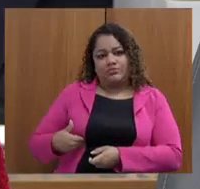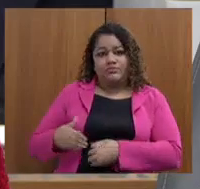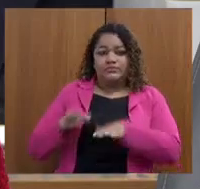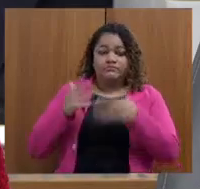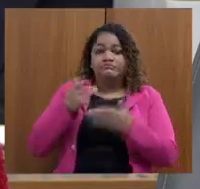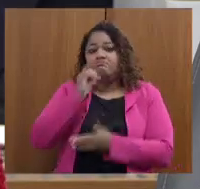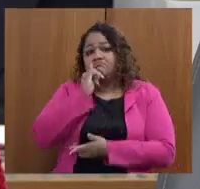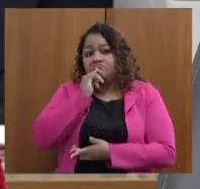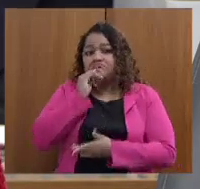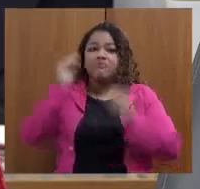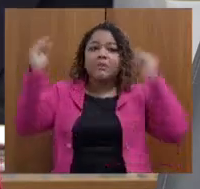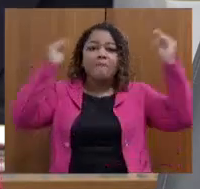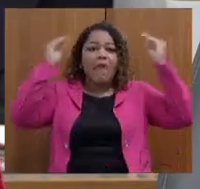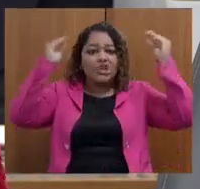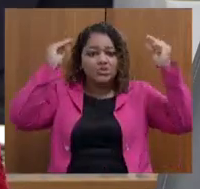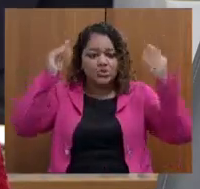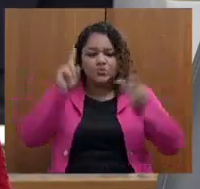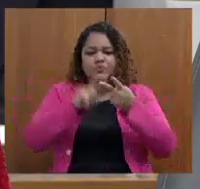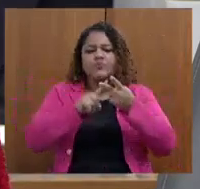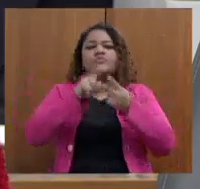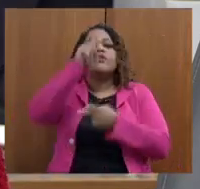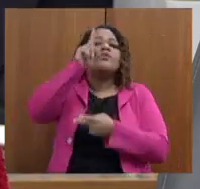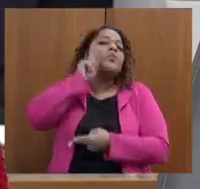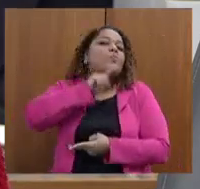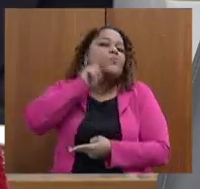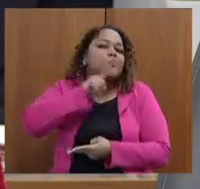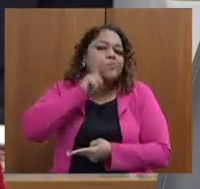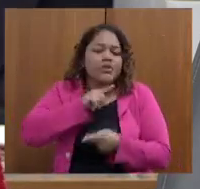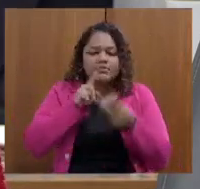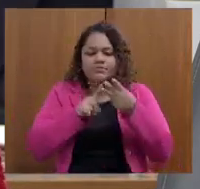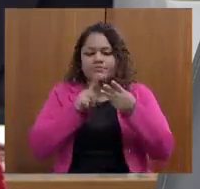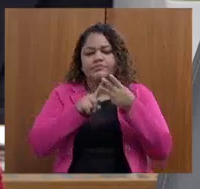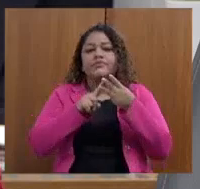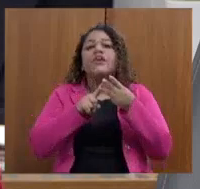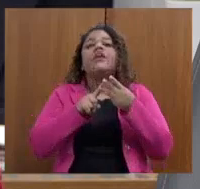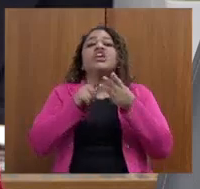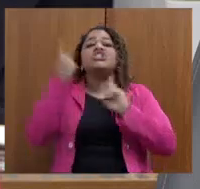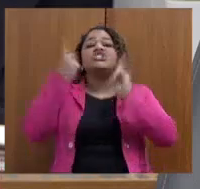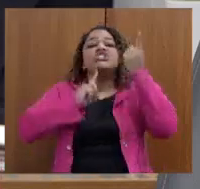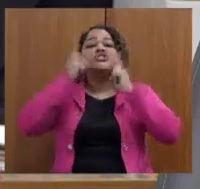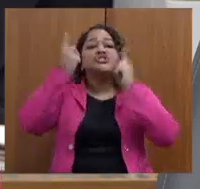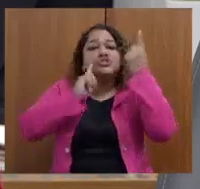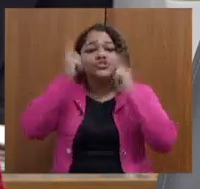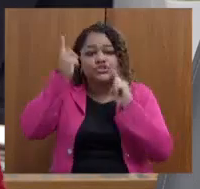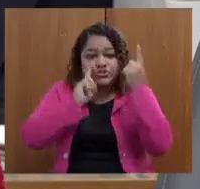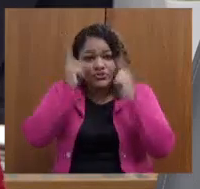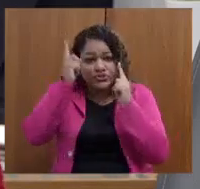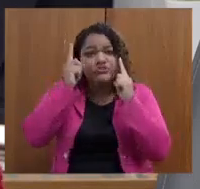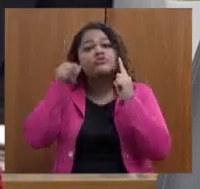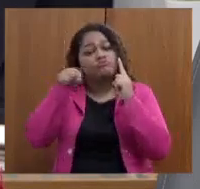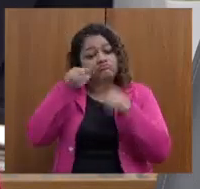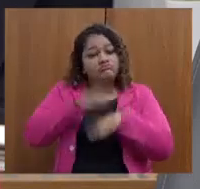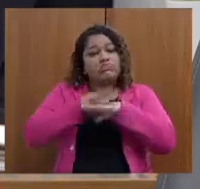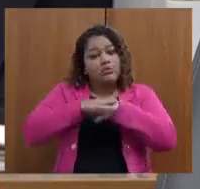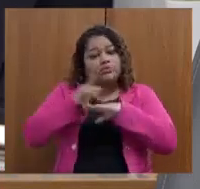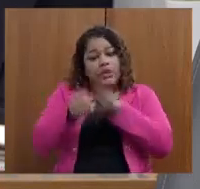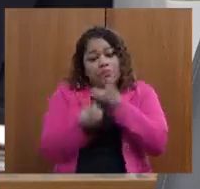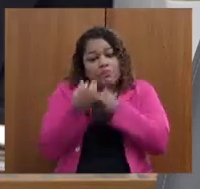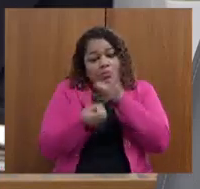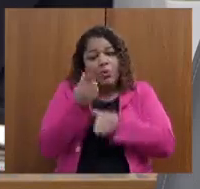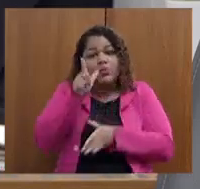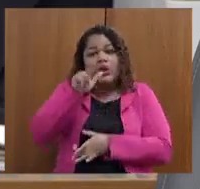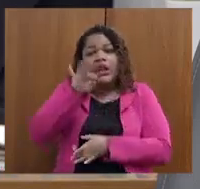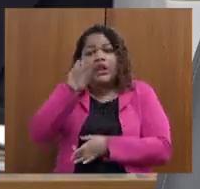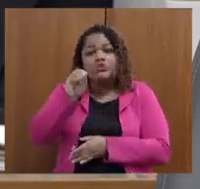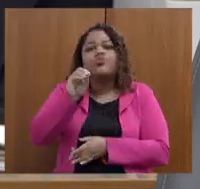pegarmos o Chile eu tava verificando agora né um grande produtor de lítio vai nacionalizar suas reservas